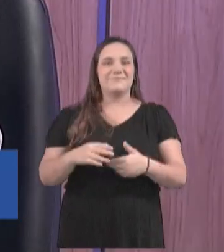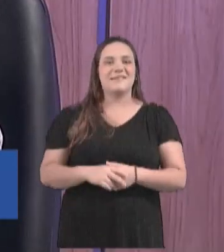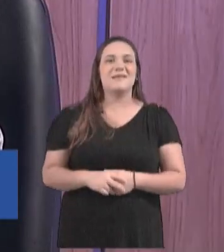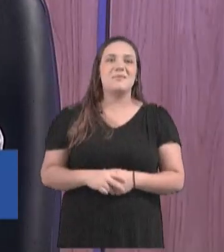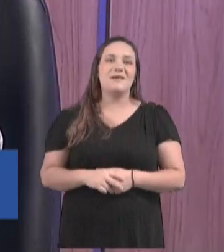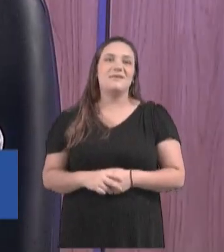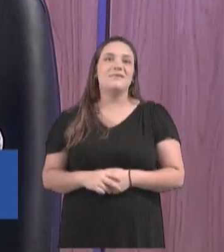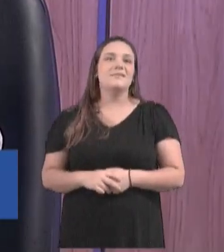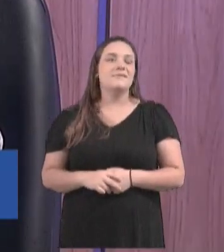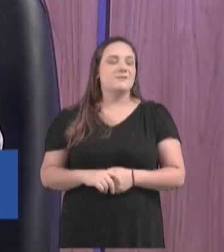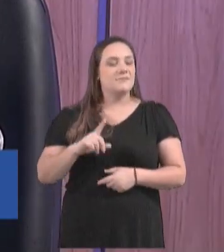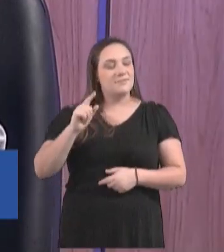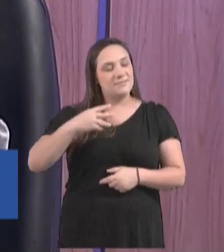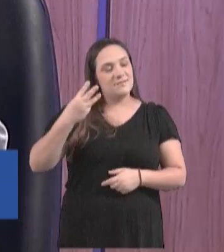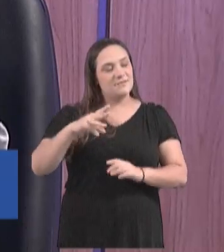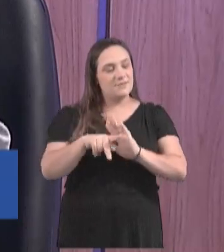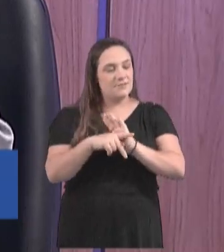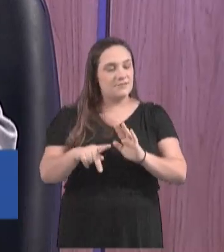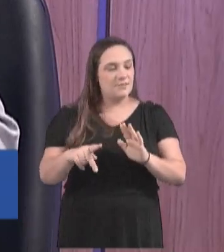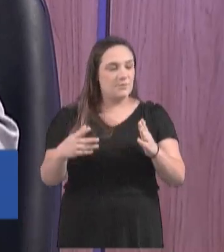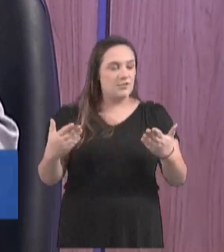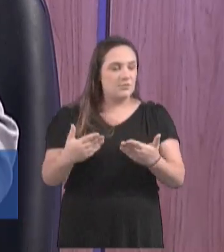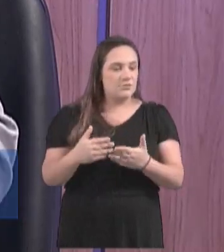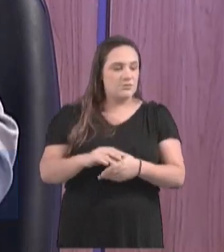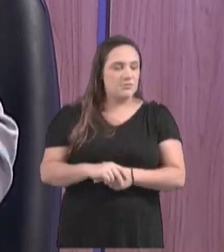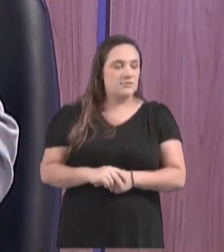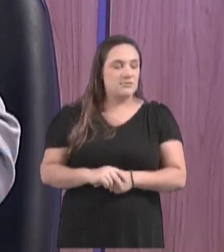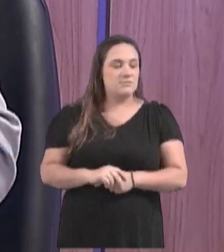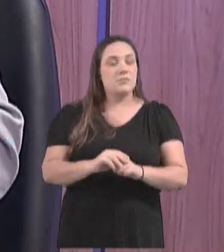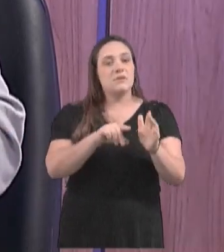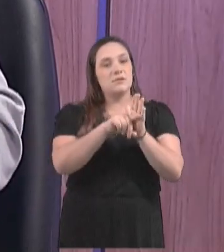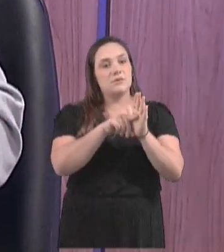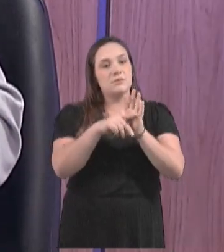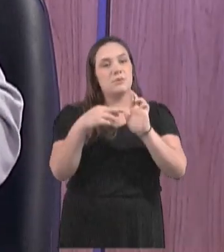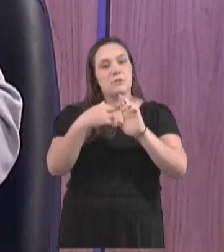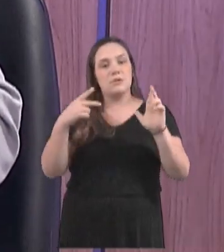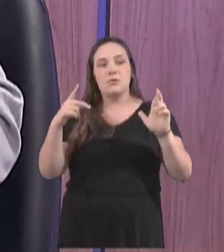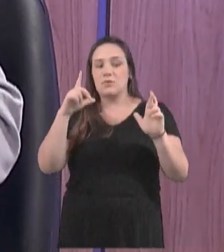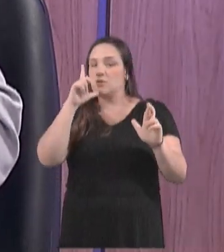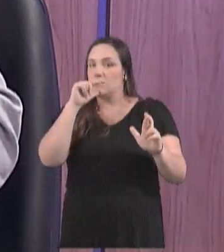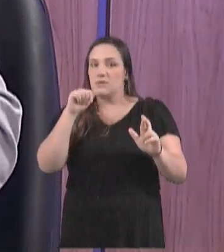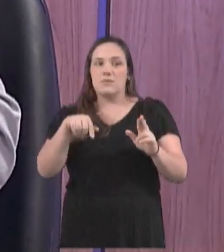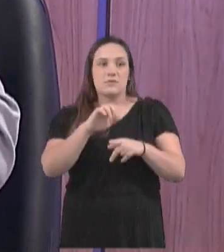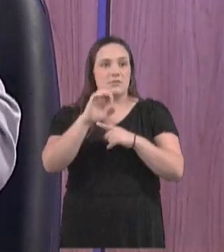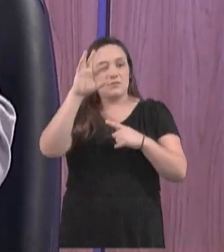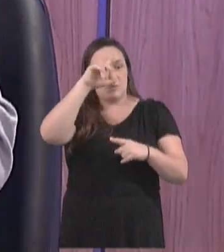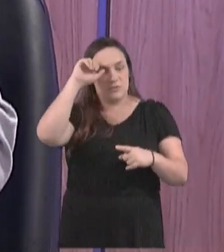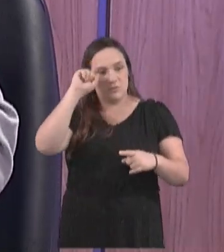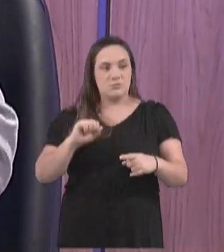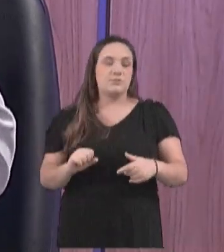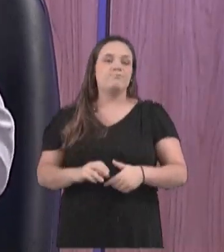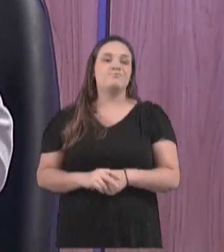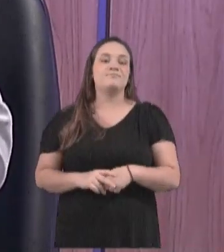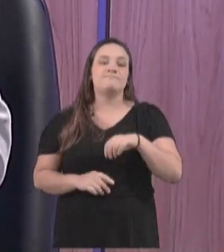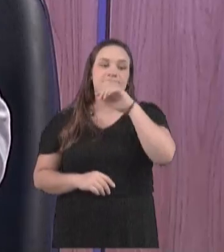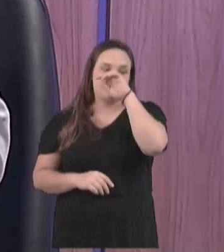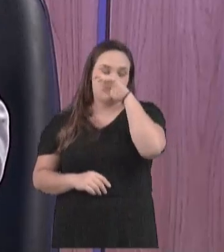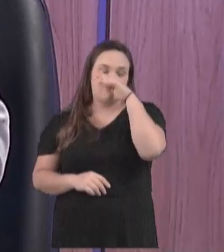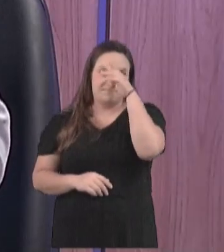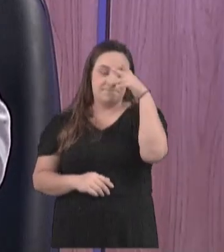da palestra do senhor, que é a terceira da programação de hoje, Panorama da Gestão de Recursos Hídricos no Mato Grosso do Sul.